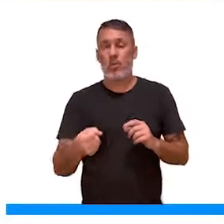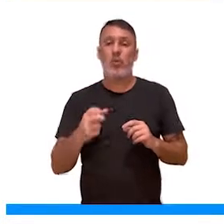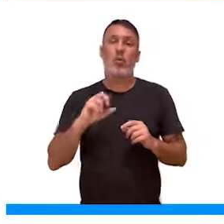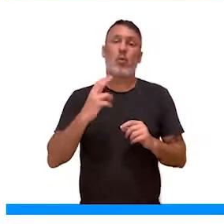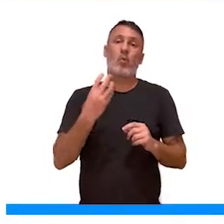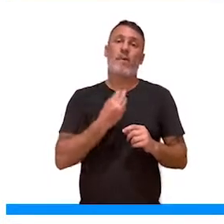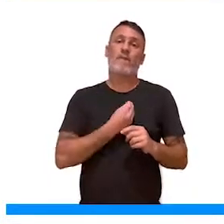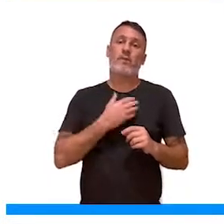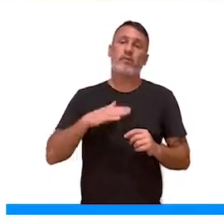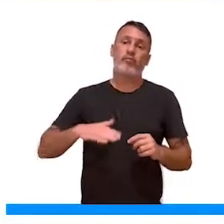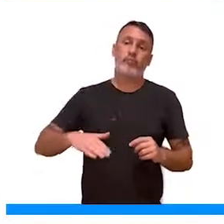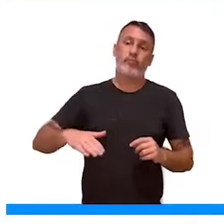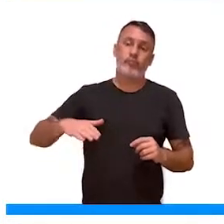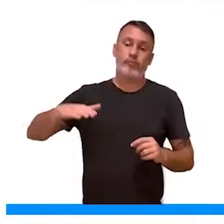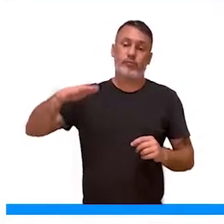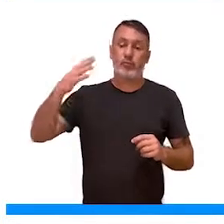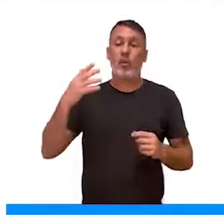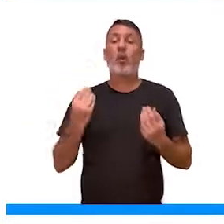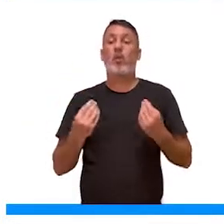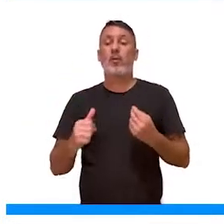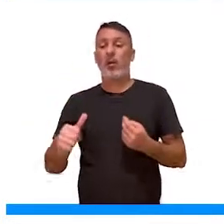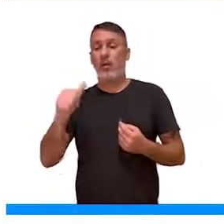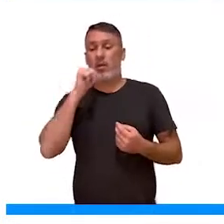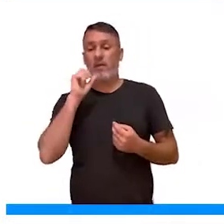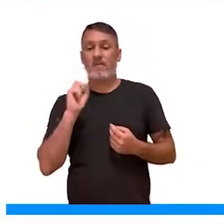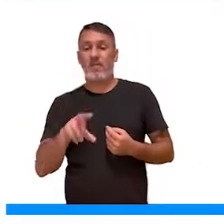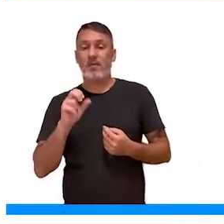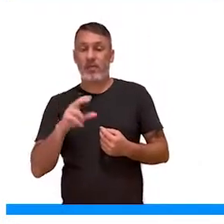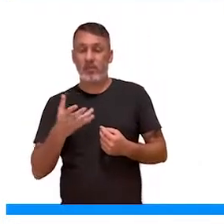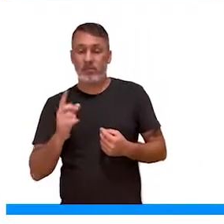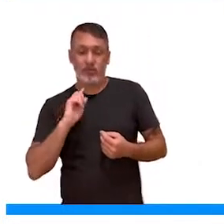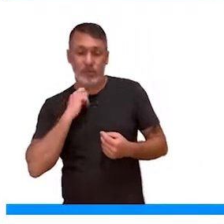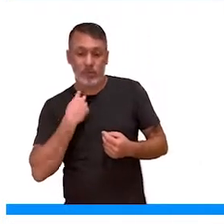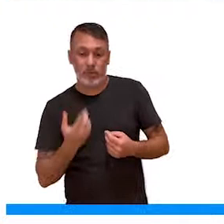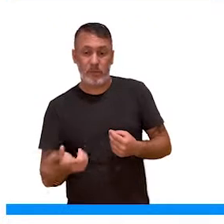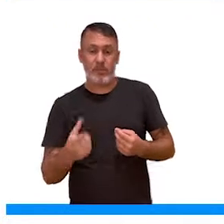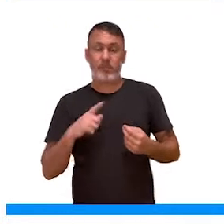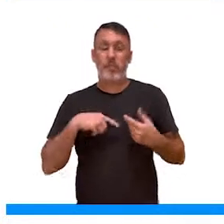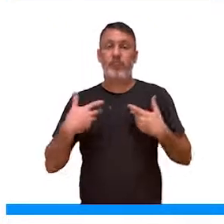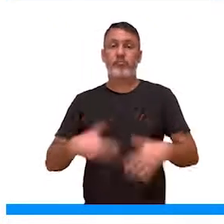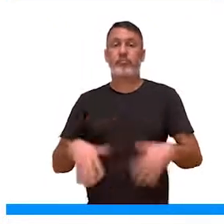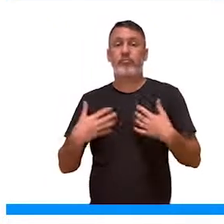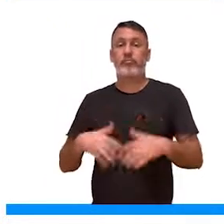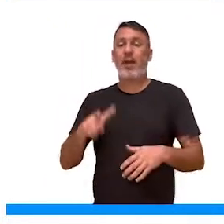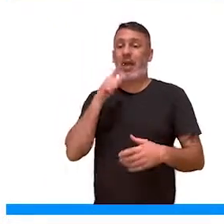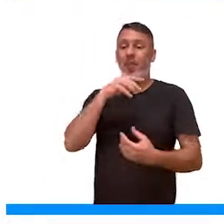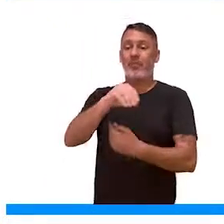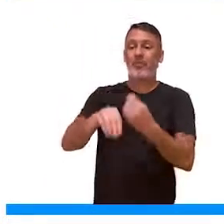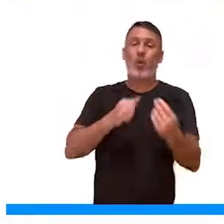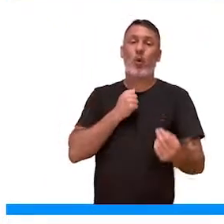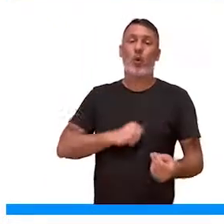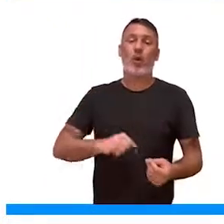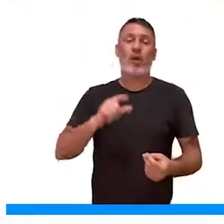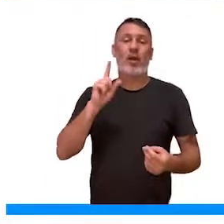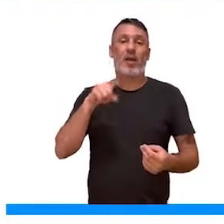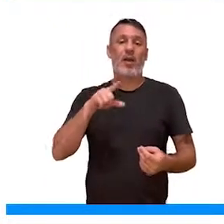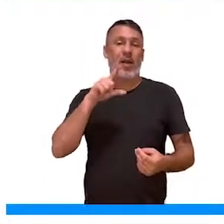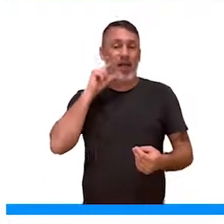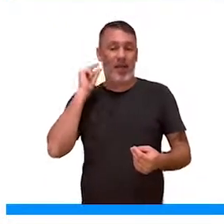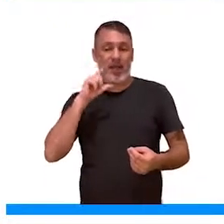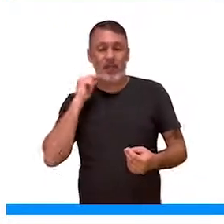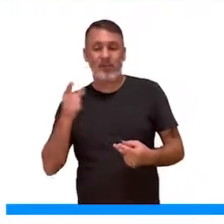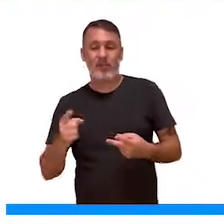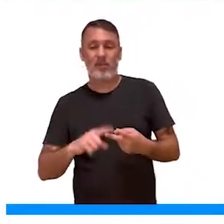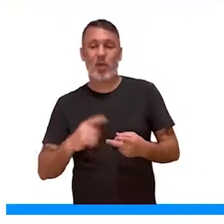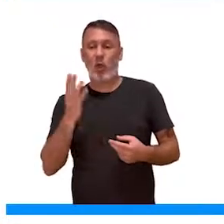ser como essa infestação, né? A partir de água contaminada com cistos, eliminados com as fezes do gato, ingestão de